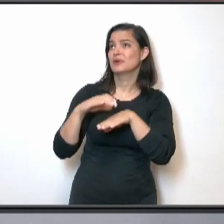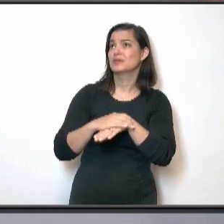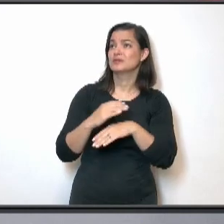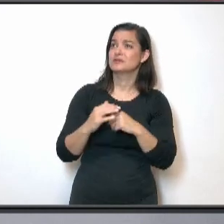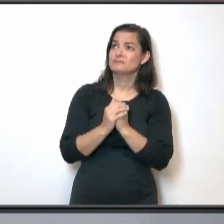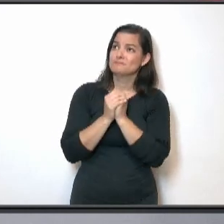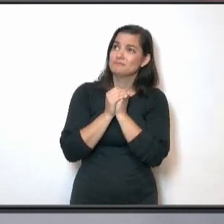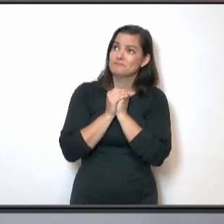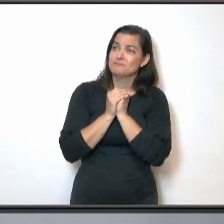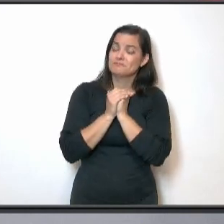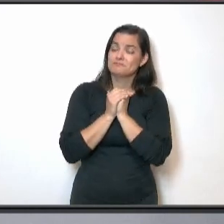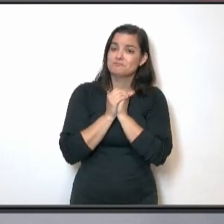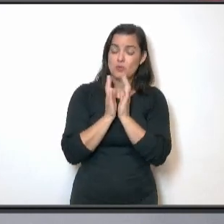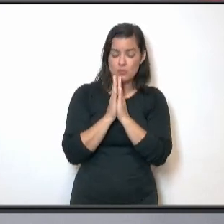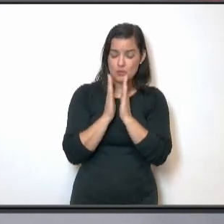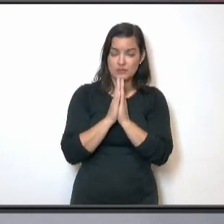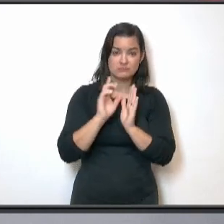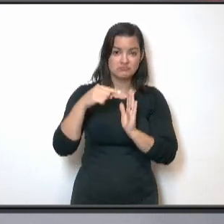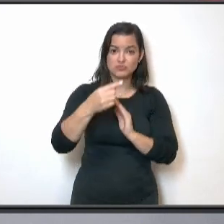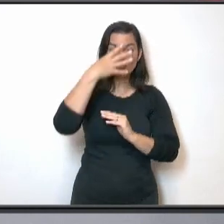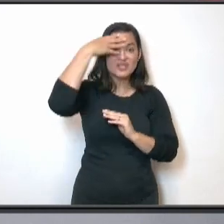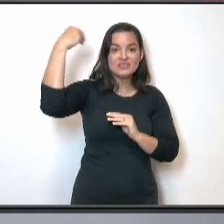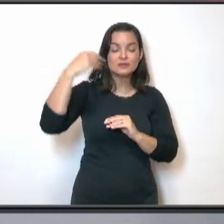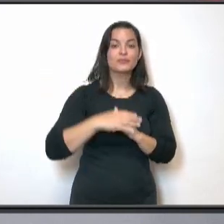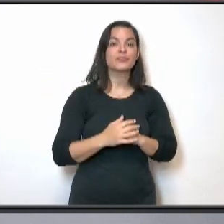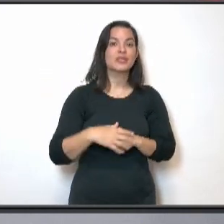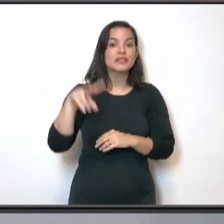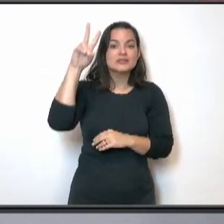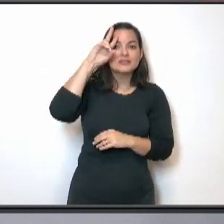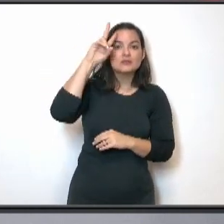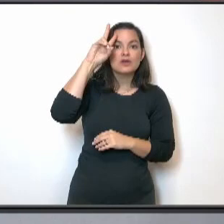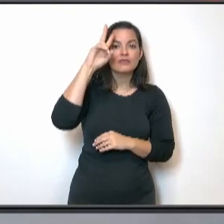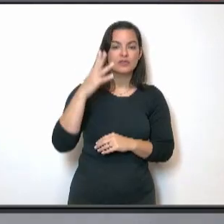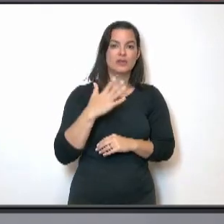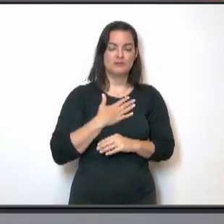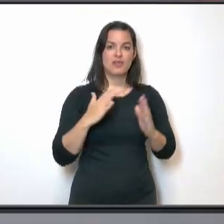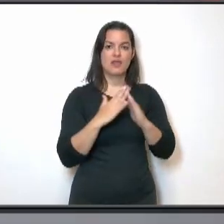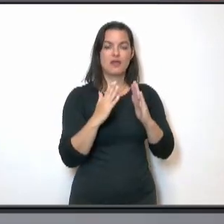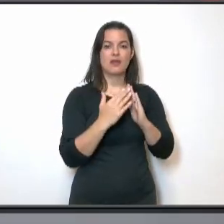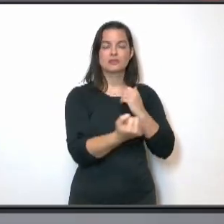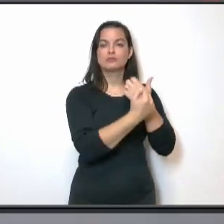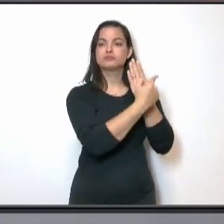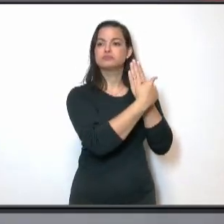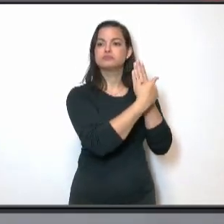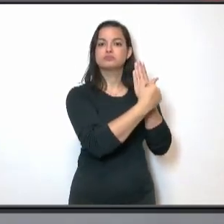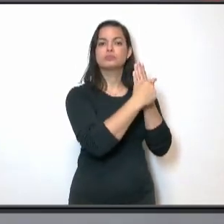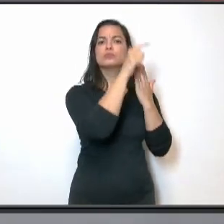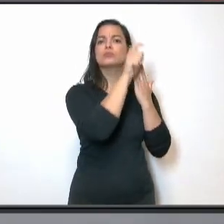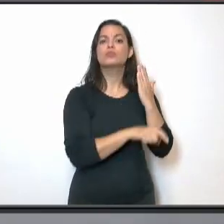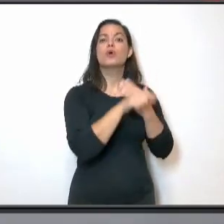Fiz aquela oração e esqueci. Na segunda-feira, bate na minha porta um rapaz, era